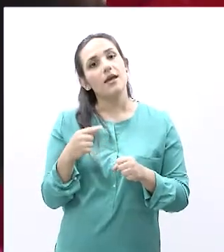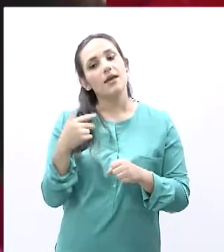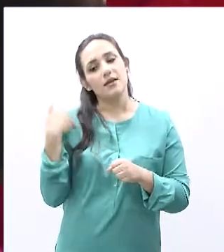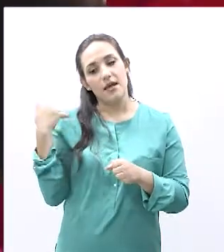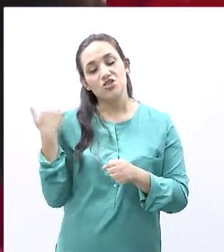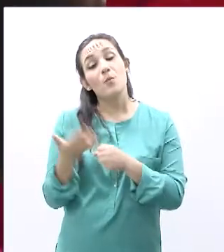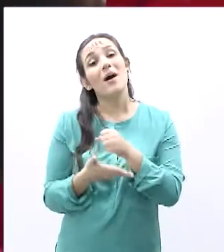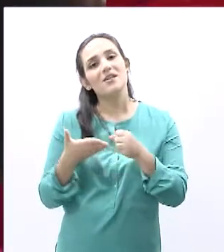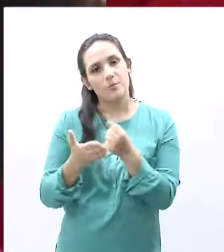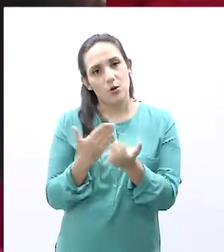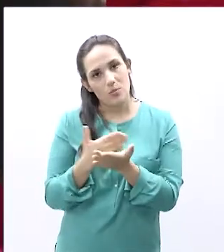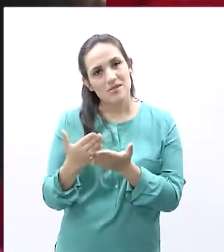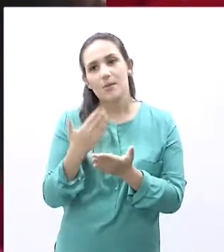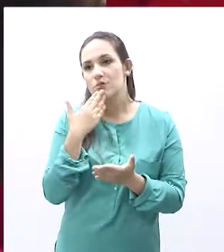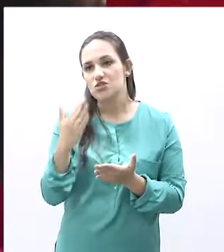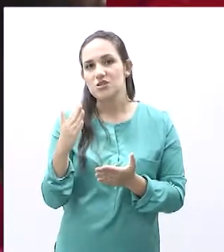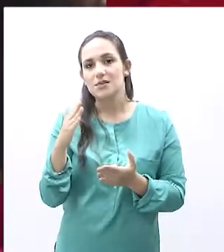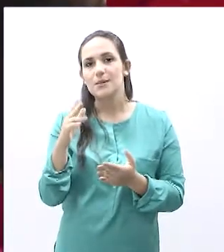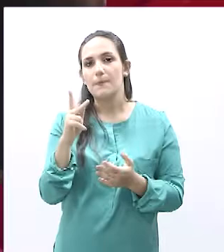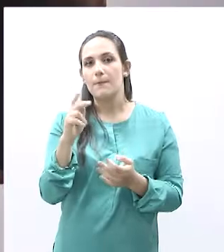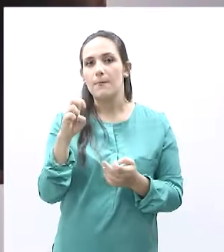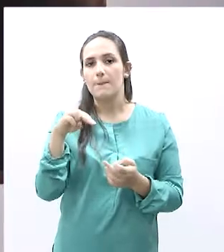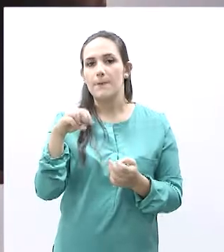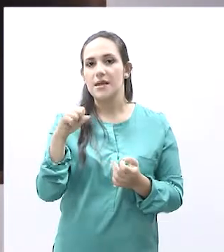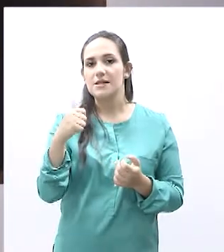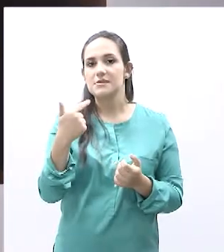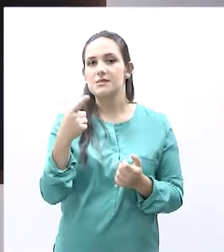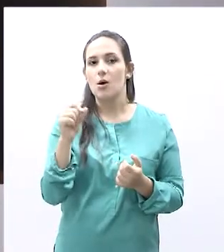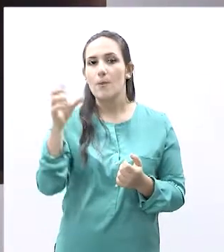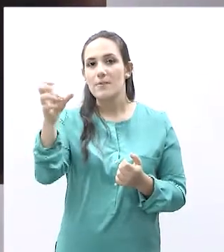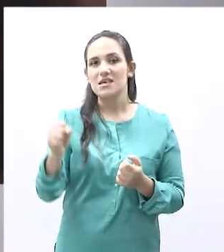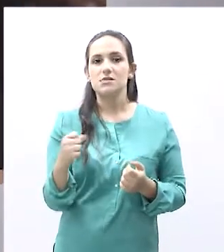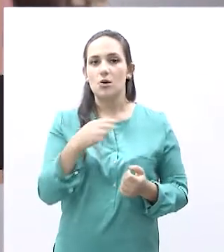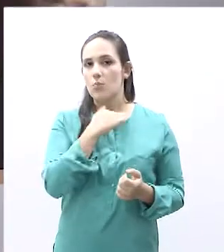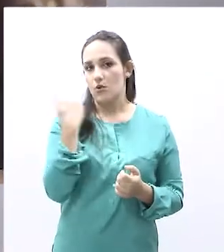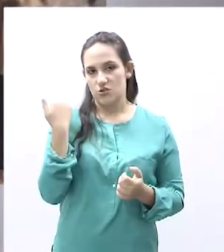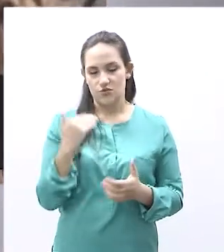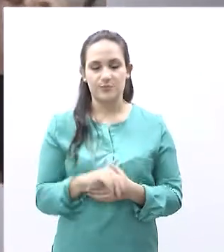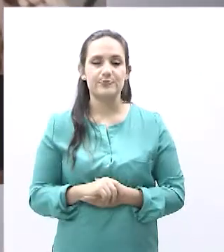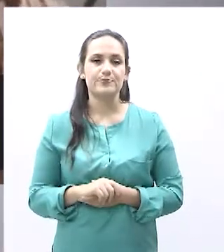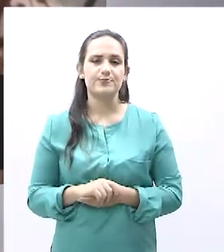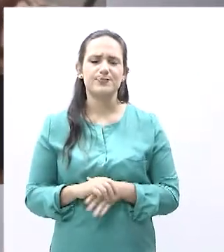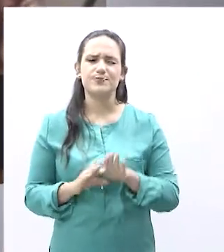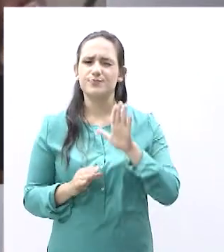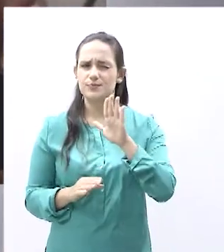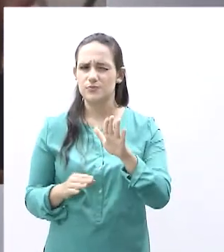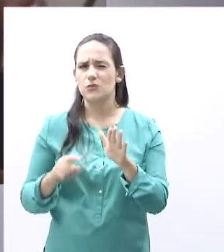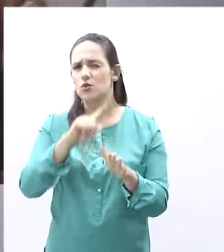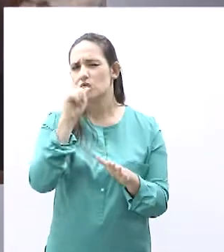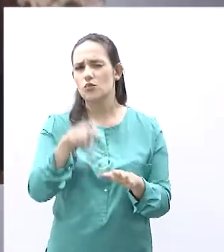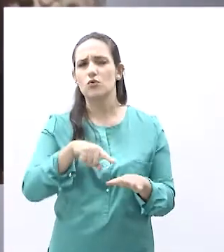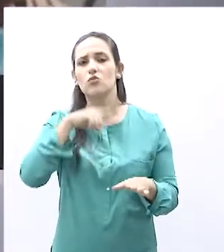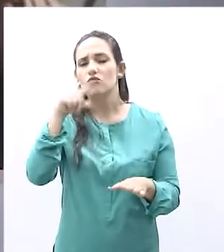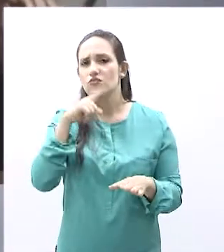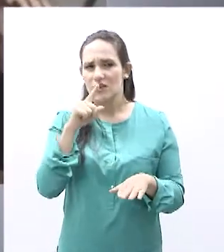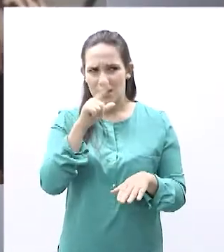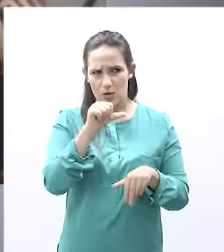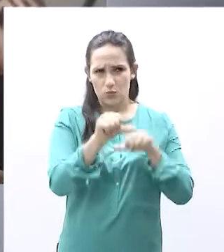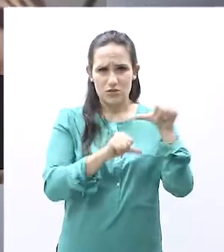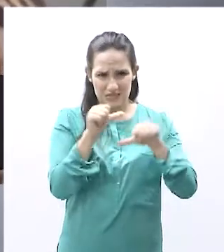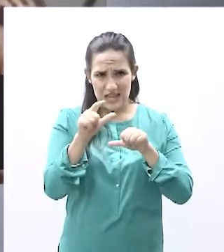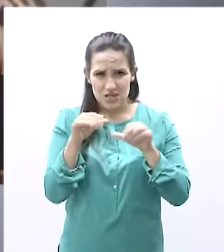saber, até pela sua experiência, já lidando com isso há bastante tempo, se essas alterações, elas